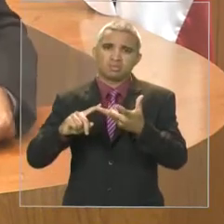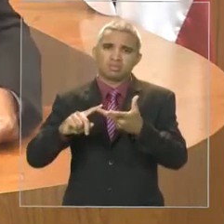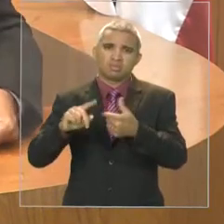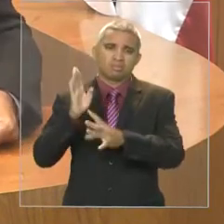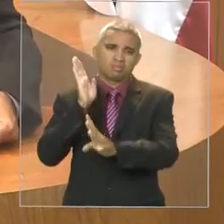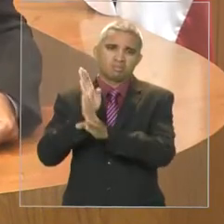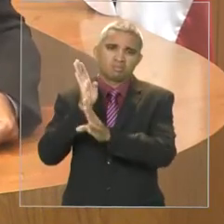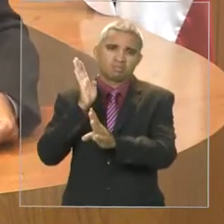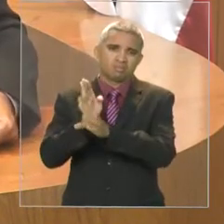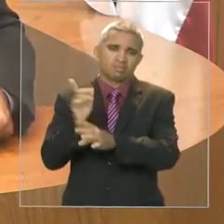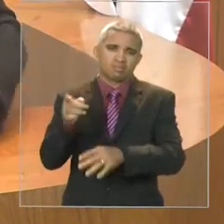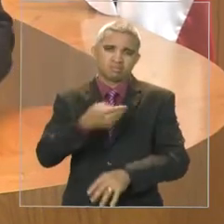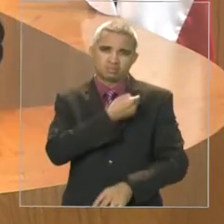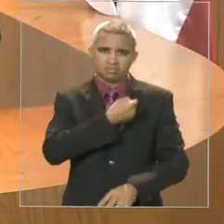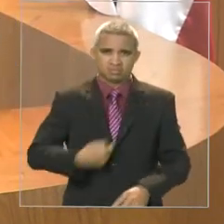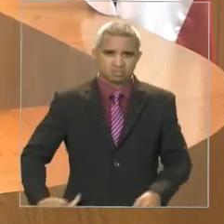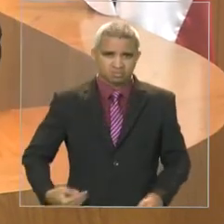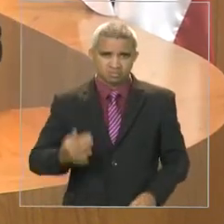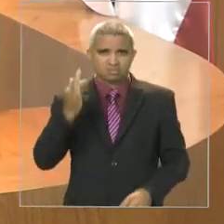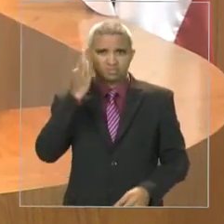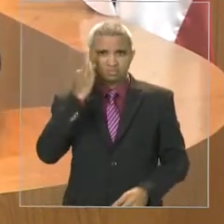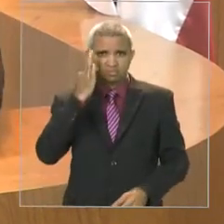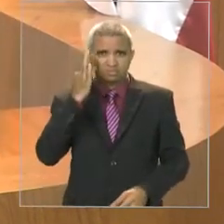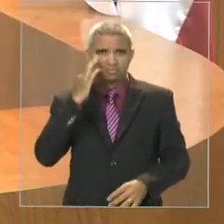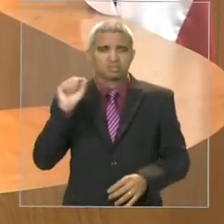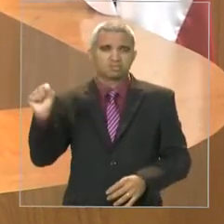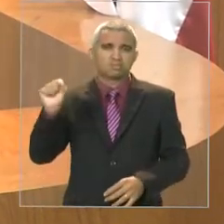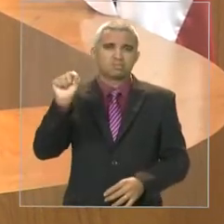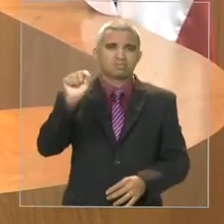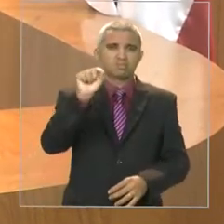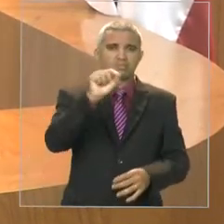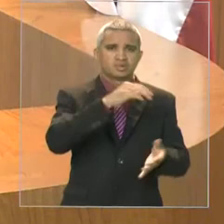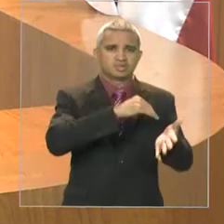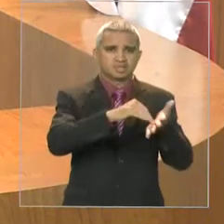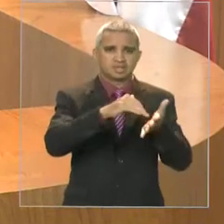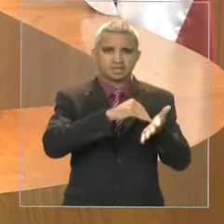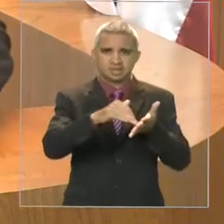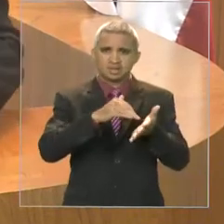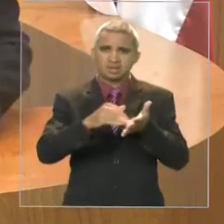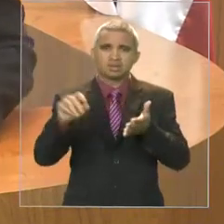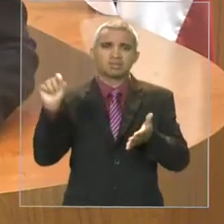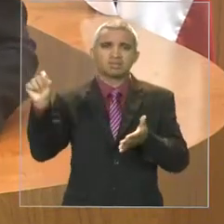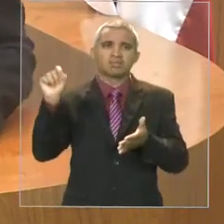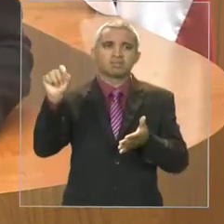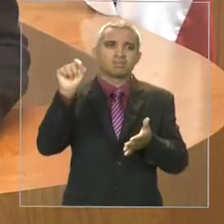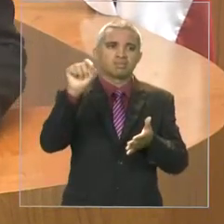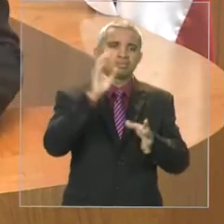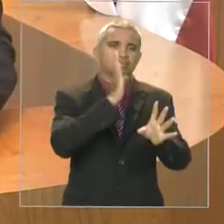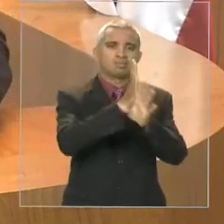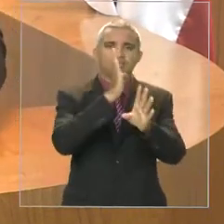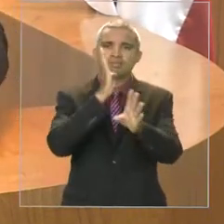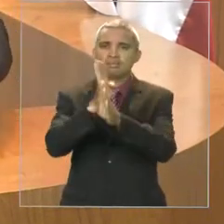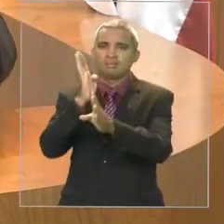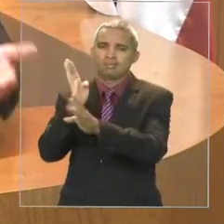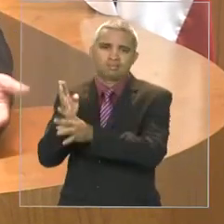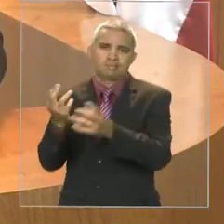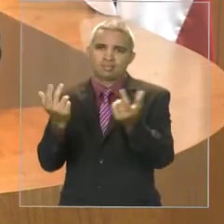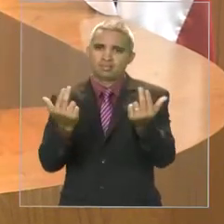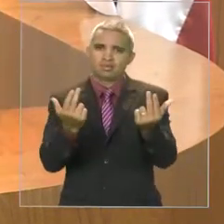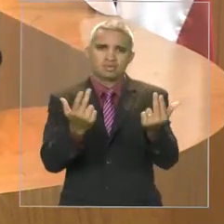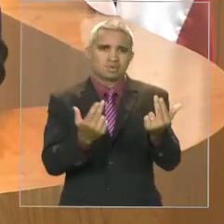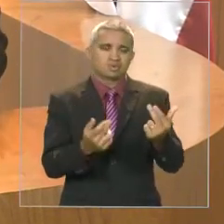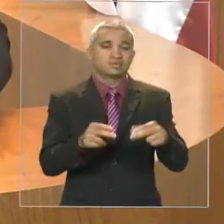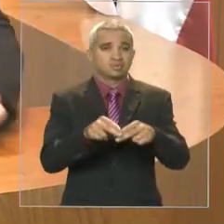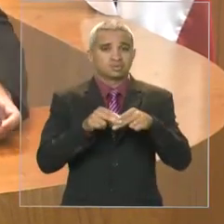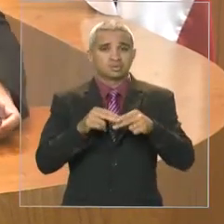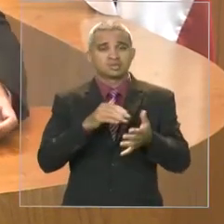assim em boa parte do governo, e a Secretaria de Transparência, que poderia agora também se manifestar, fica